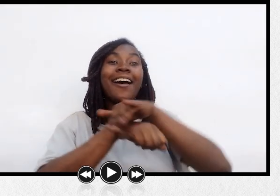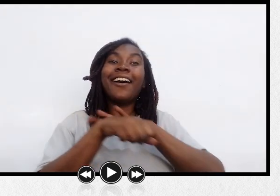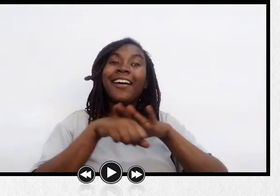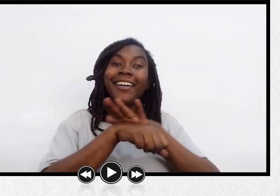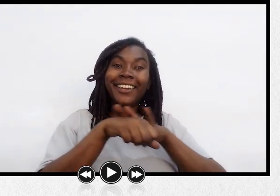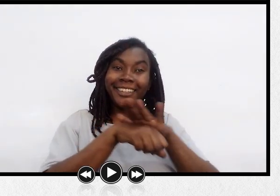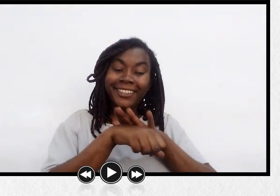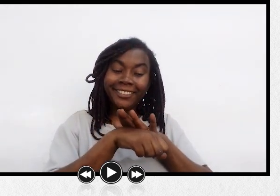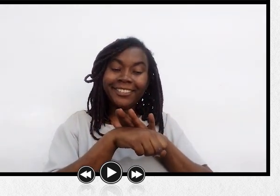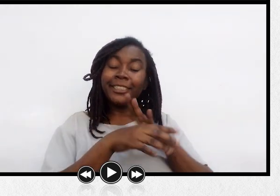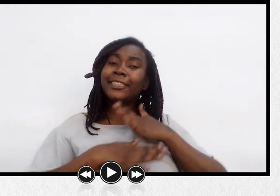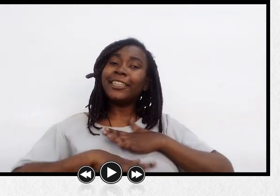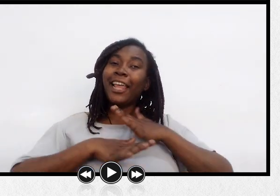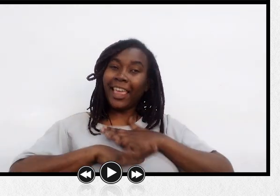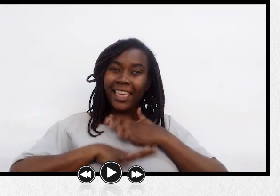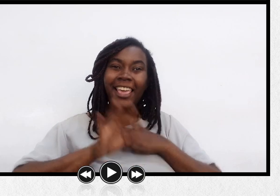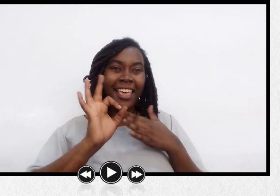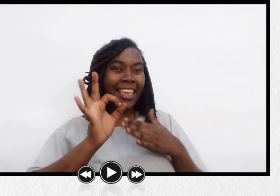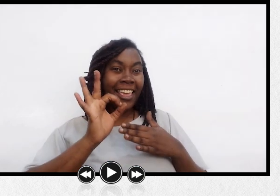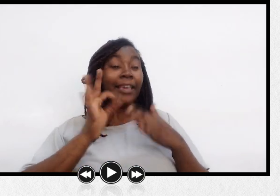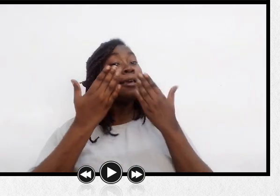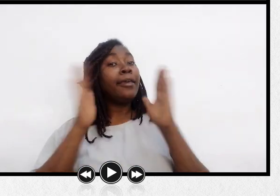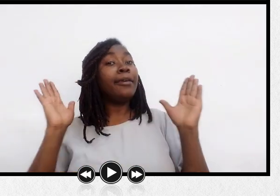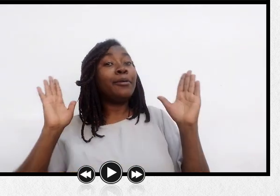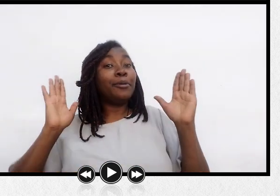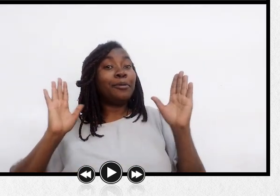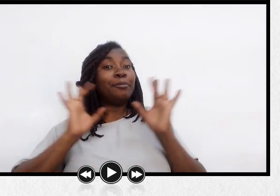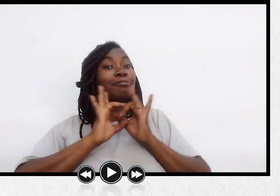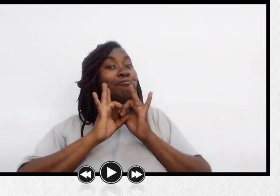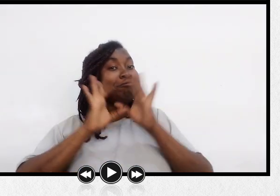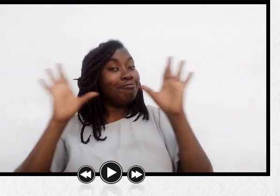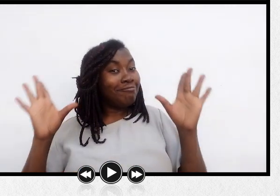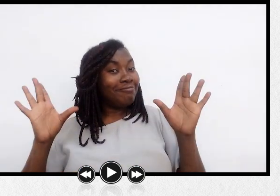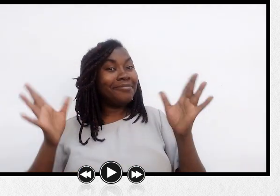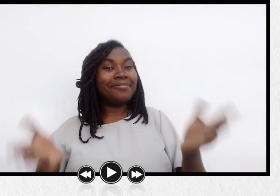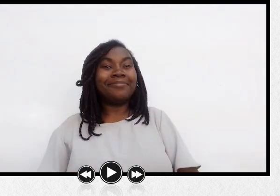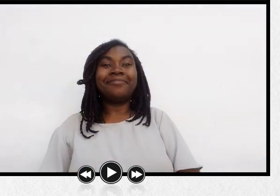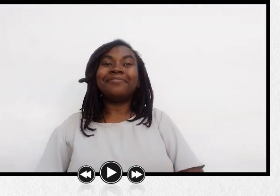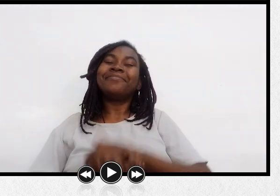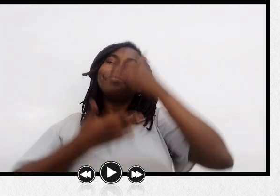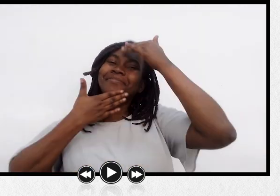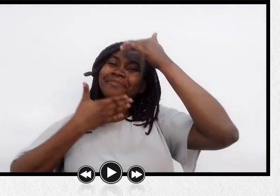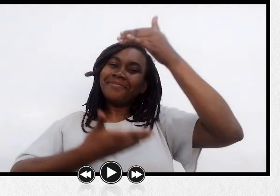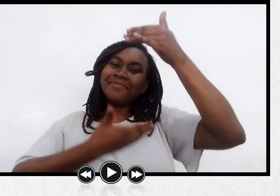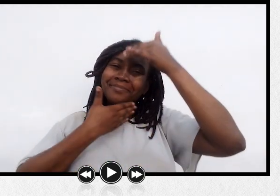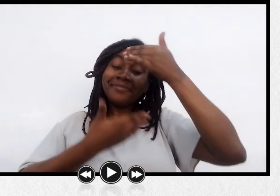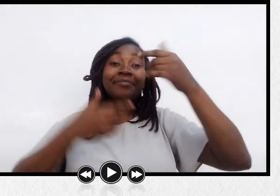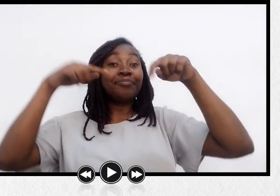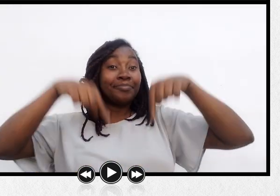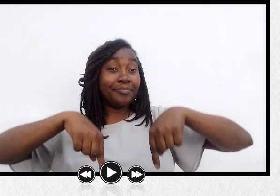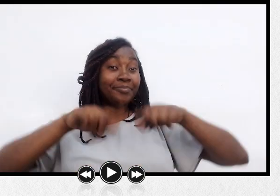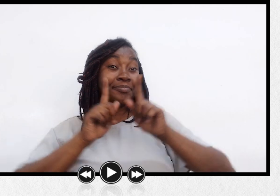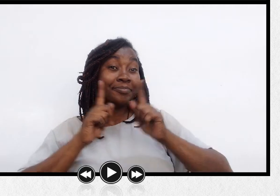conversa tranquila e aberta. Obrigada. Obrigado, Eleusa. Aqui no nosso curso